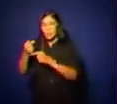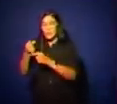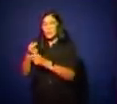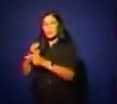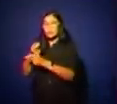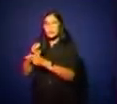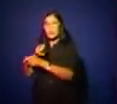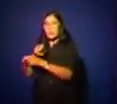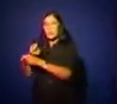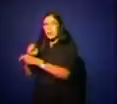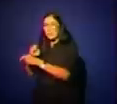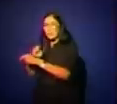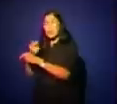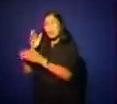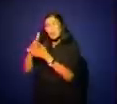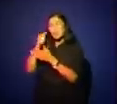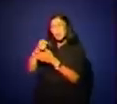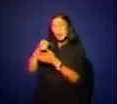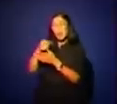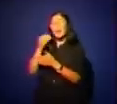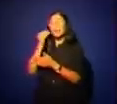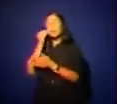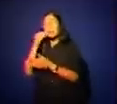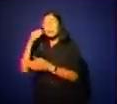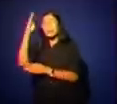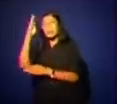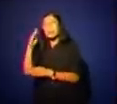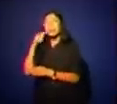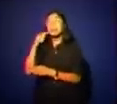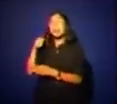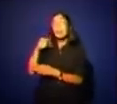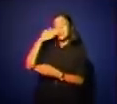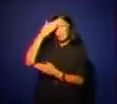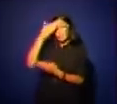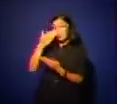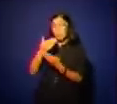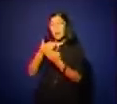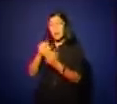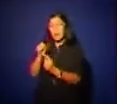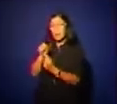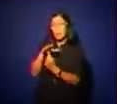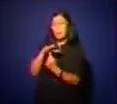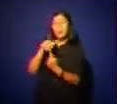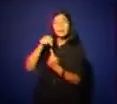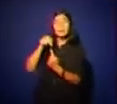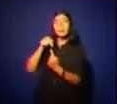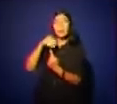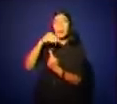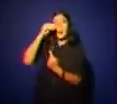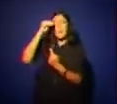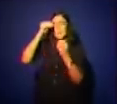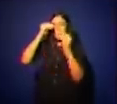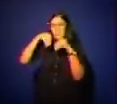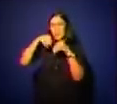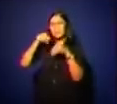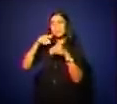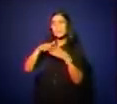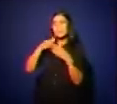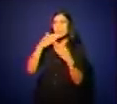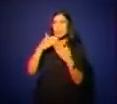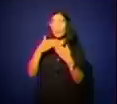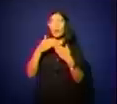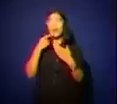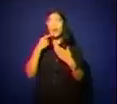já experimentamos isso no Brasil isso danifica um pouco a credibilidade do Banco Central agora no limite as coisas se encontram se eu tiver um